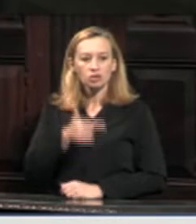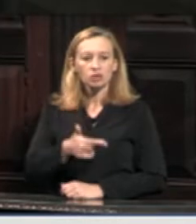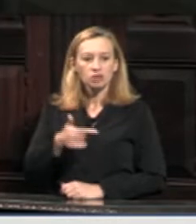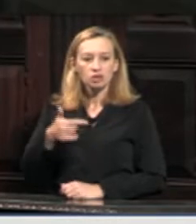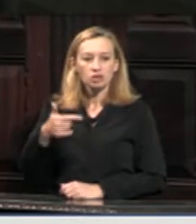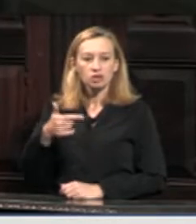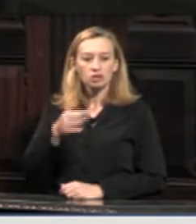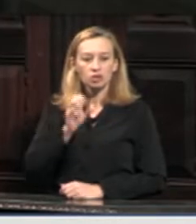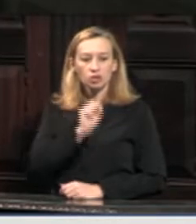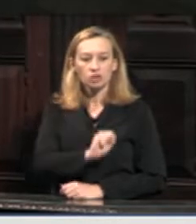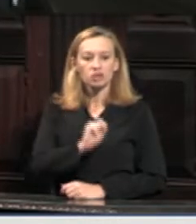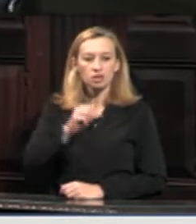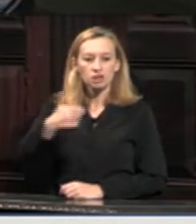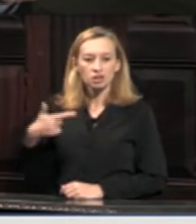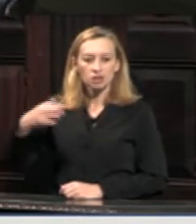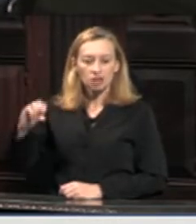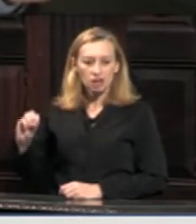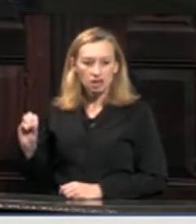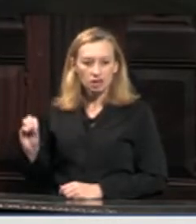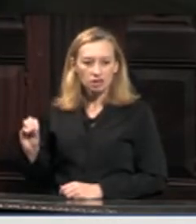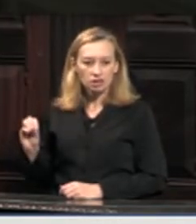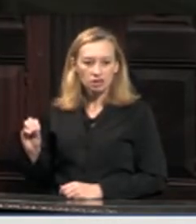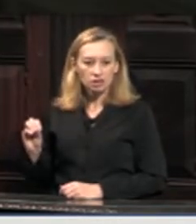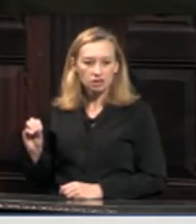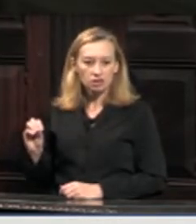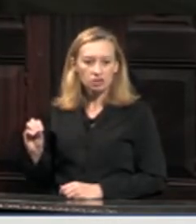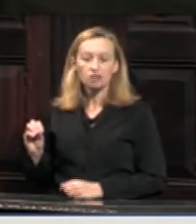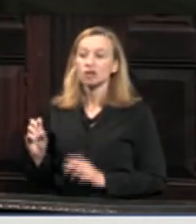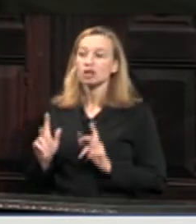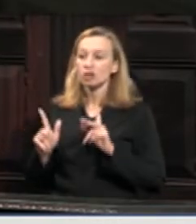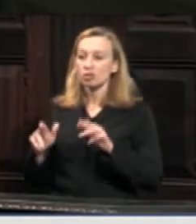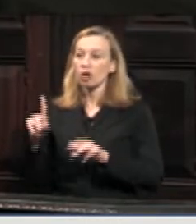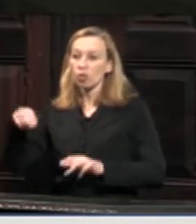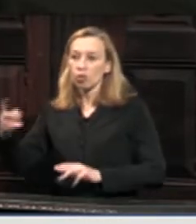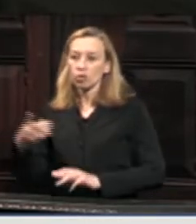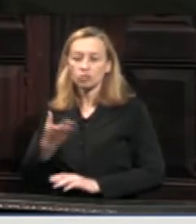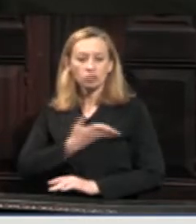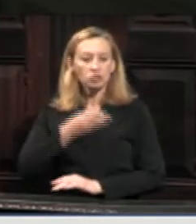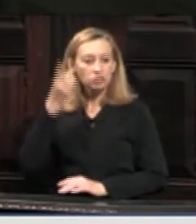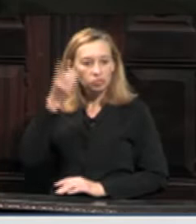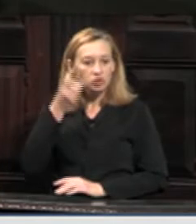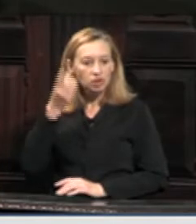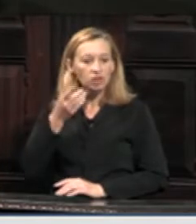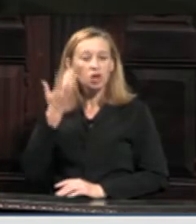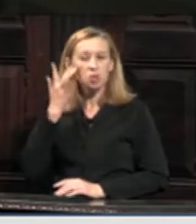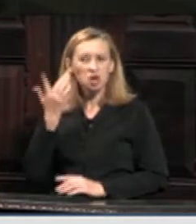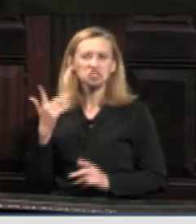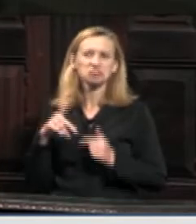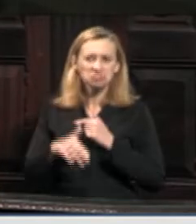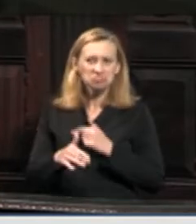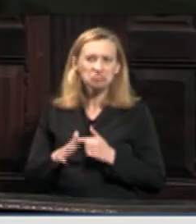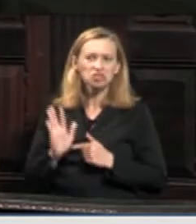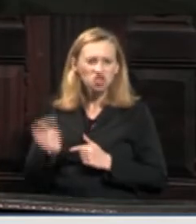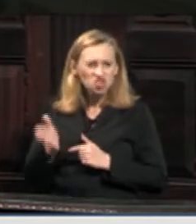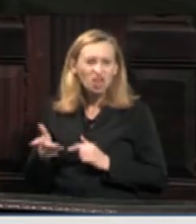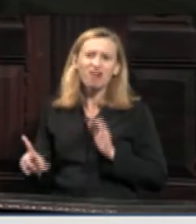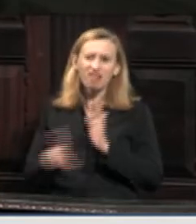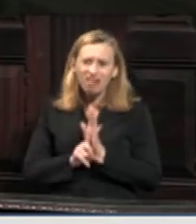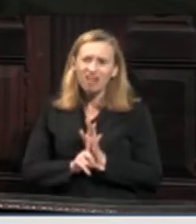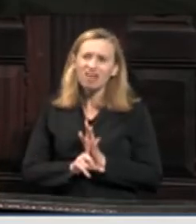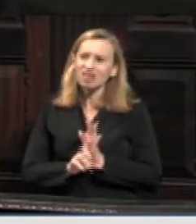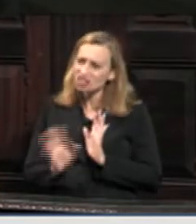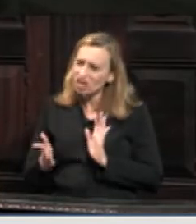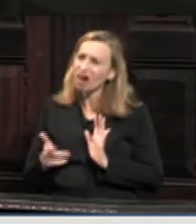2017, da qual o deputado Dionísio Lins e o deputado Chiquinho da Mangueira são também autores. Eu acho que esse projeto está prejudicado, porque a lei já em vigor